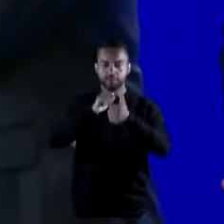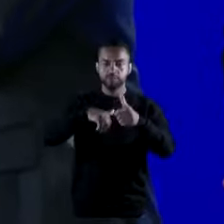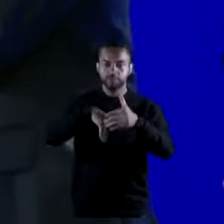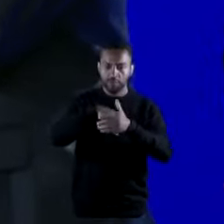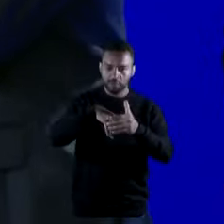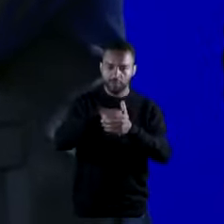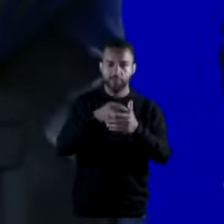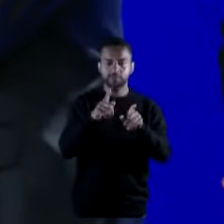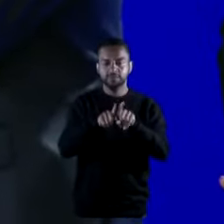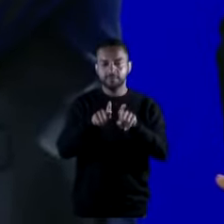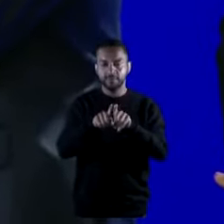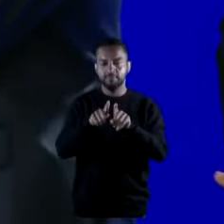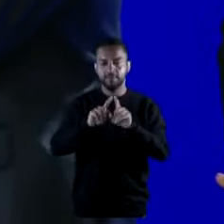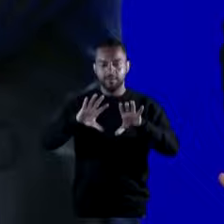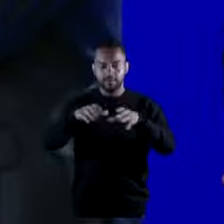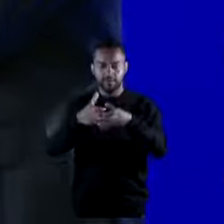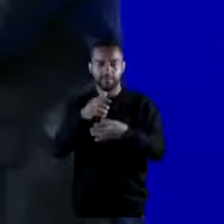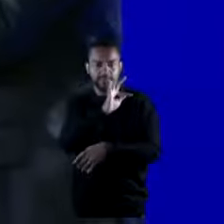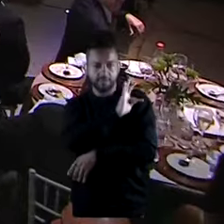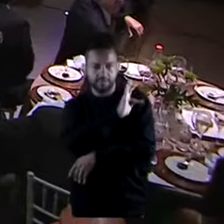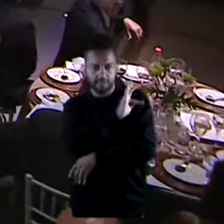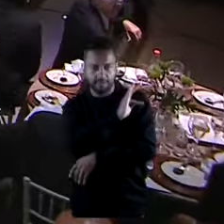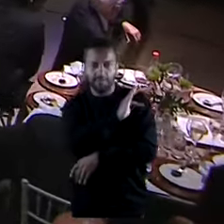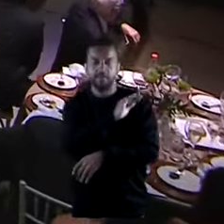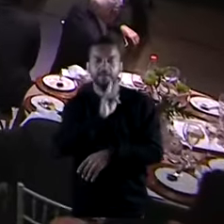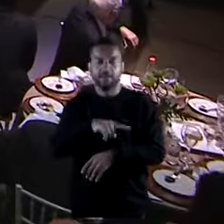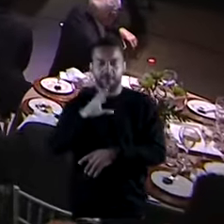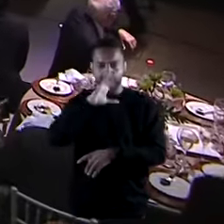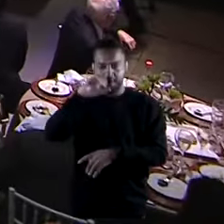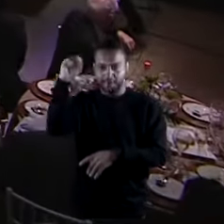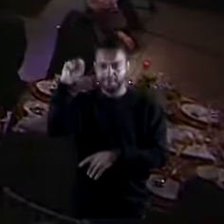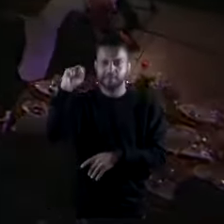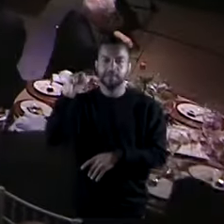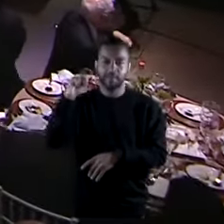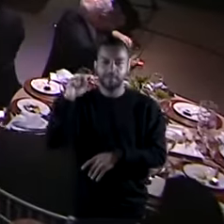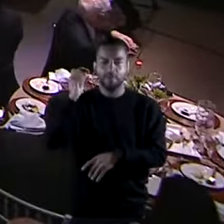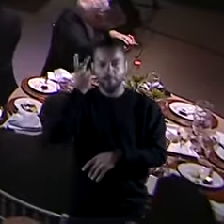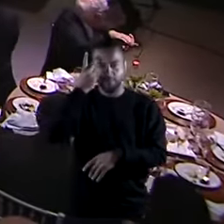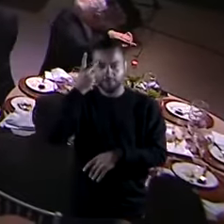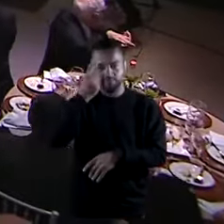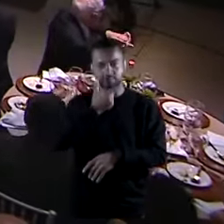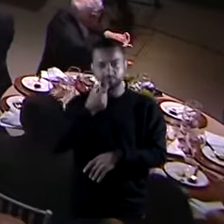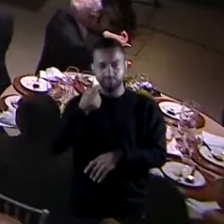Palmeiras, campeão paulista de 2024.